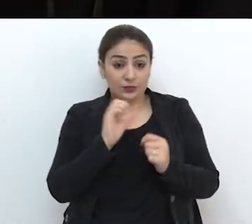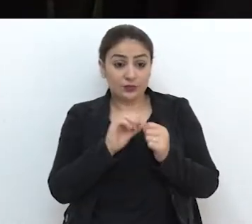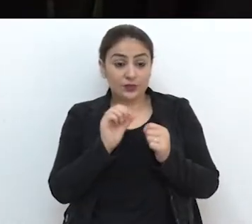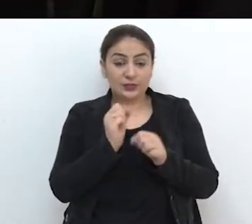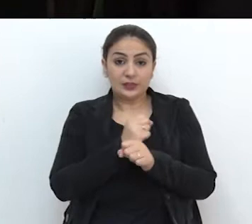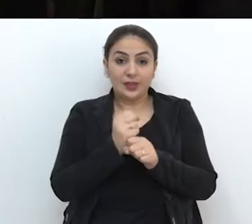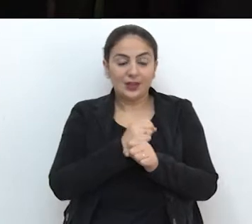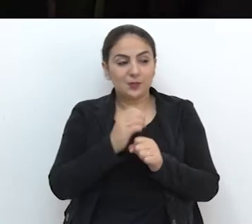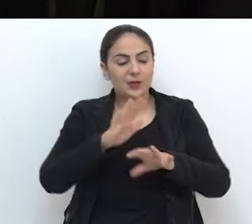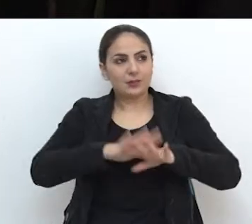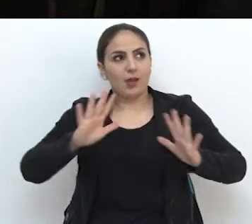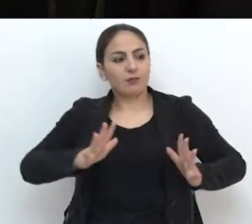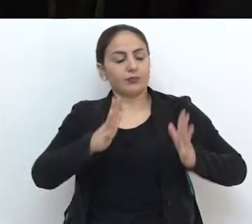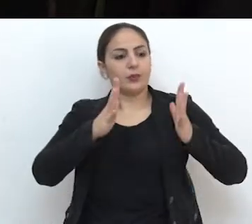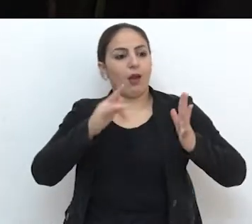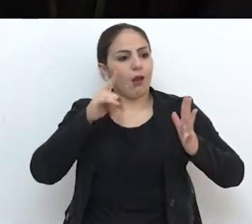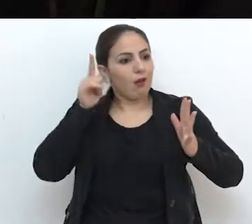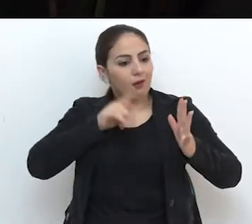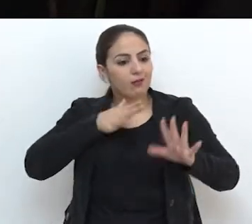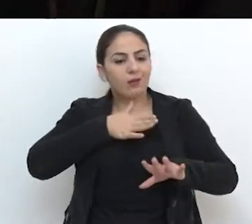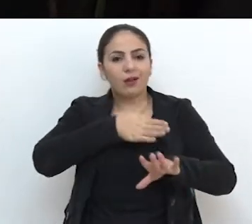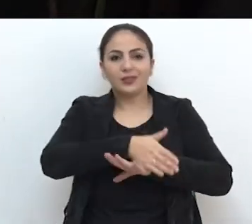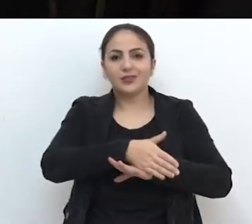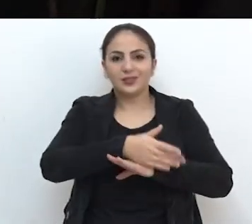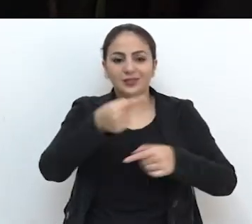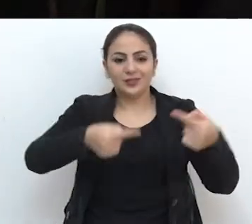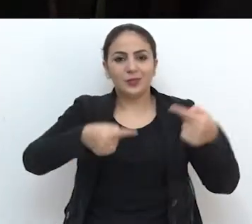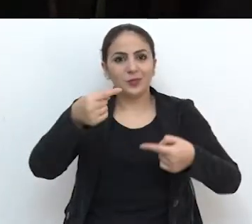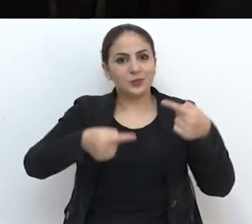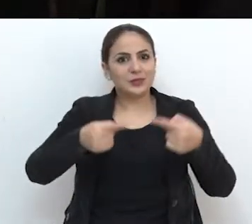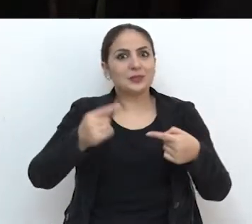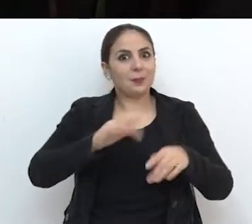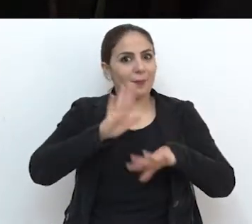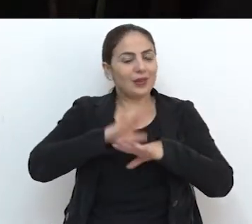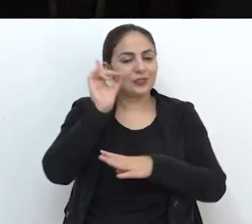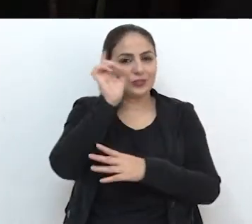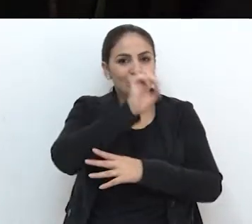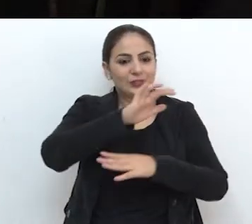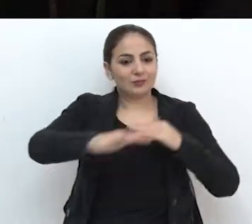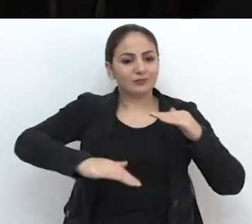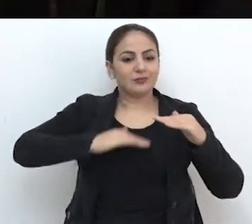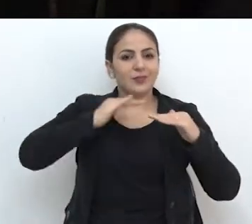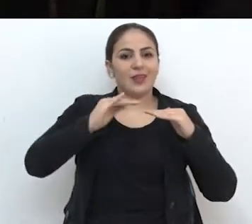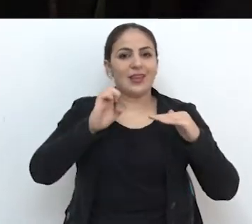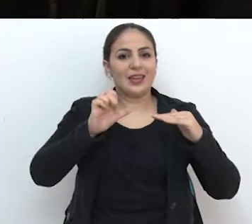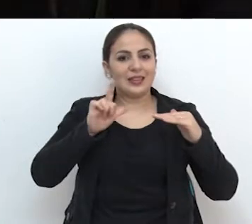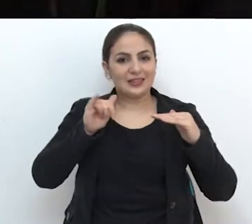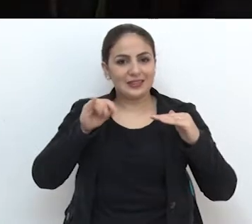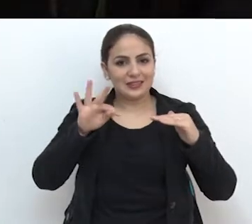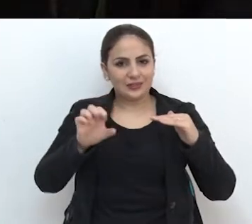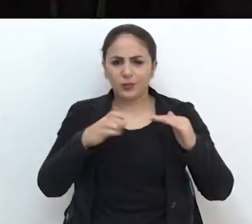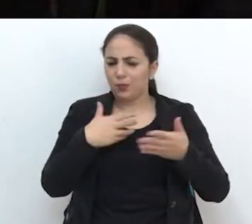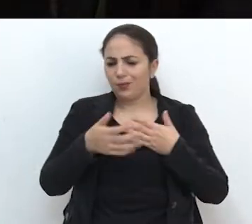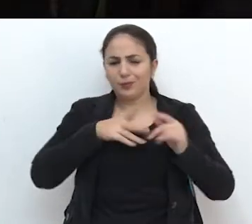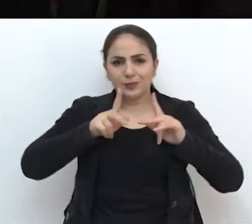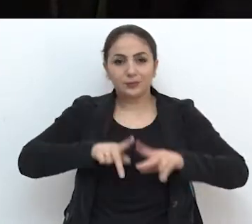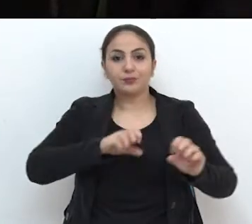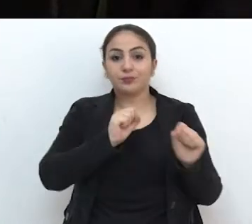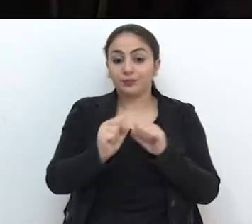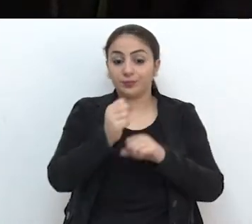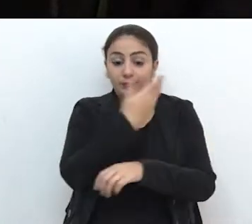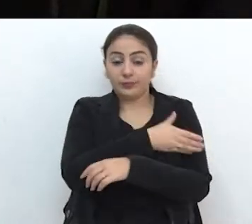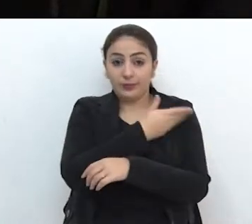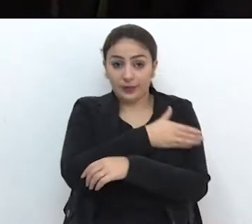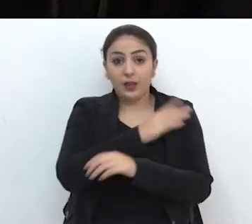mais para levar choque mesmo e acabei entrando, sabe, numa competição RX, que seria a nível Elite. Então qualquer pessoa